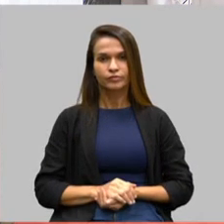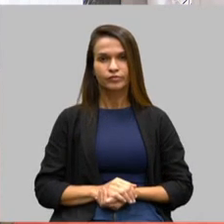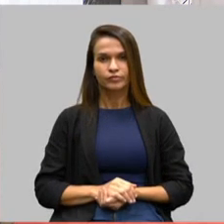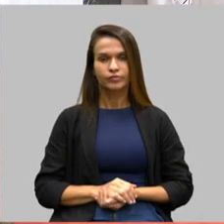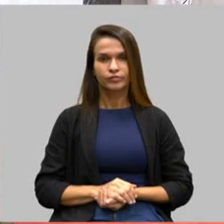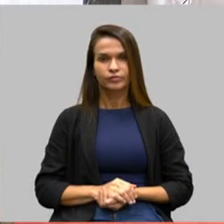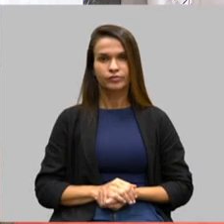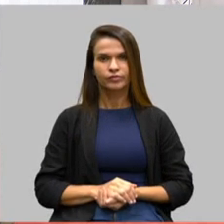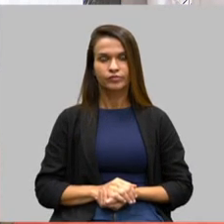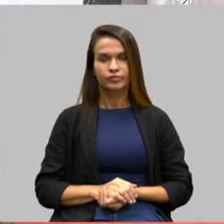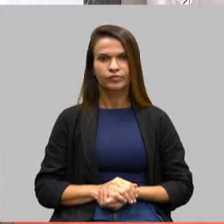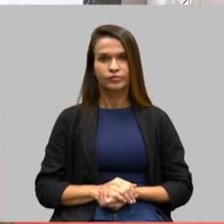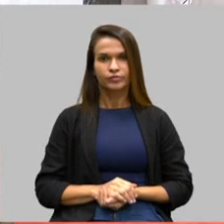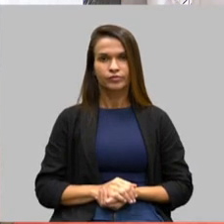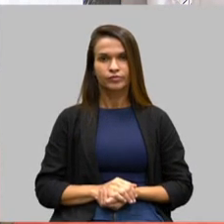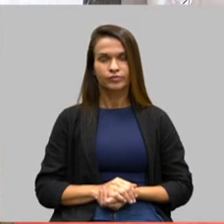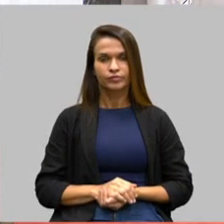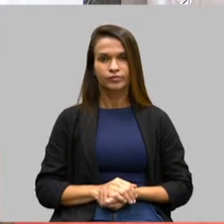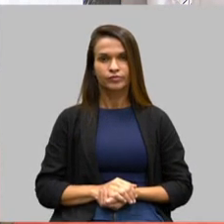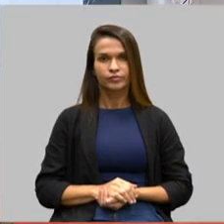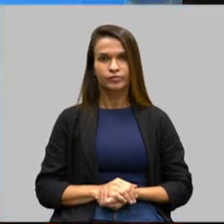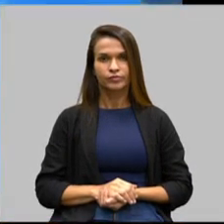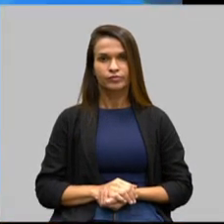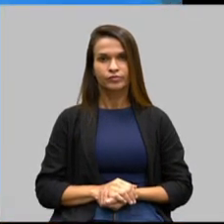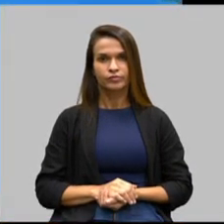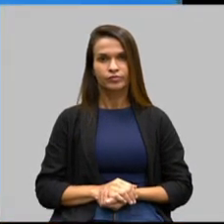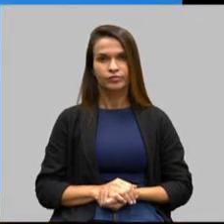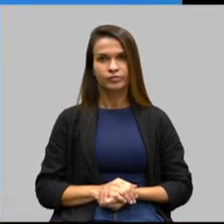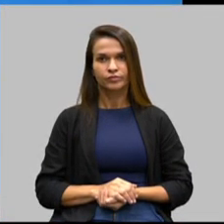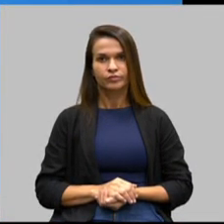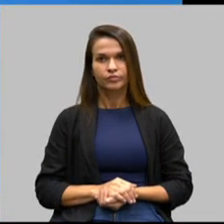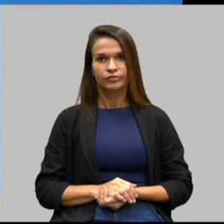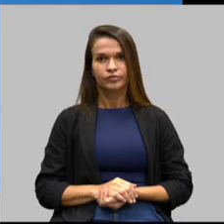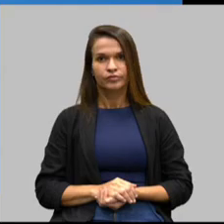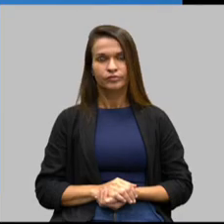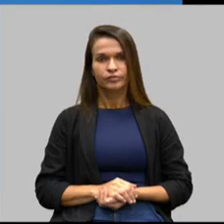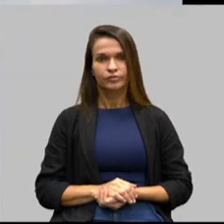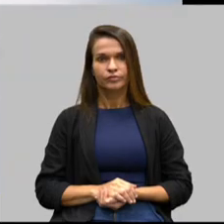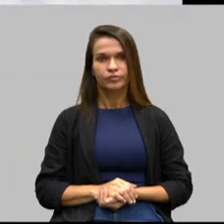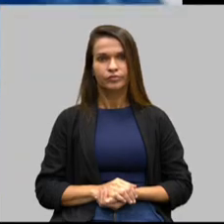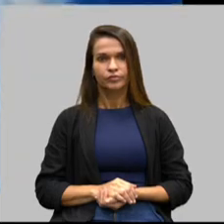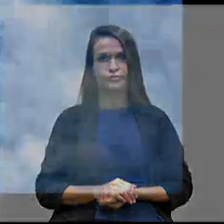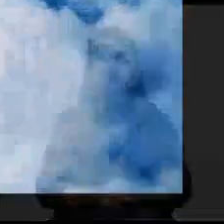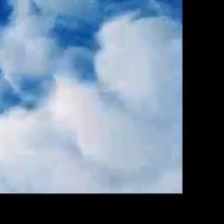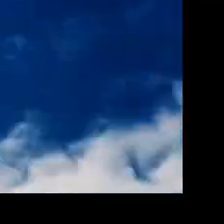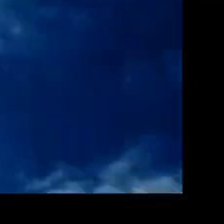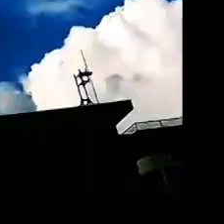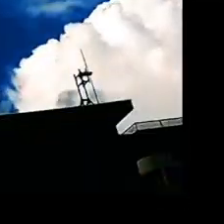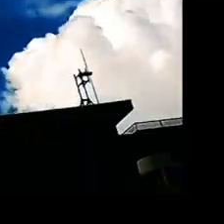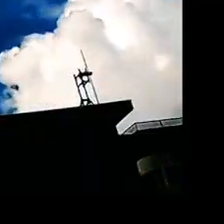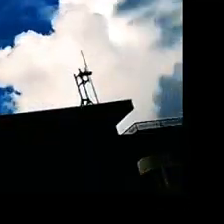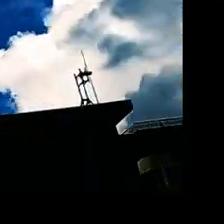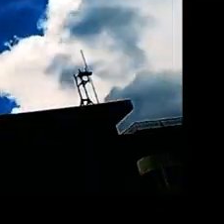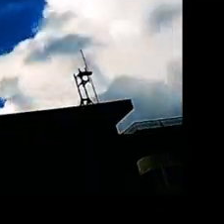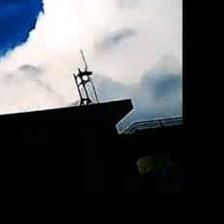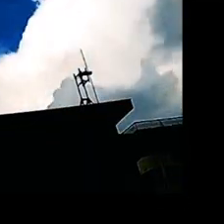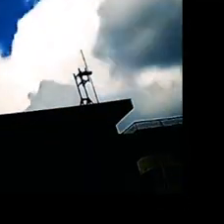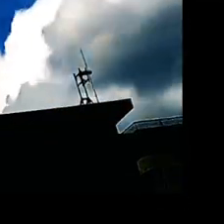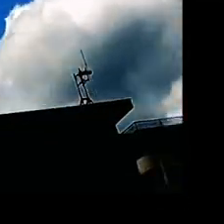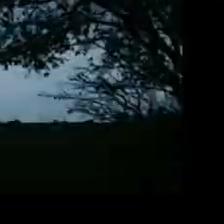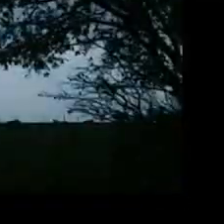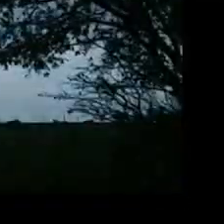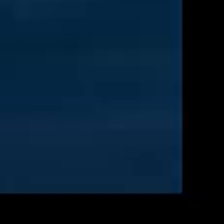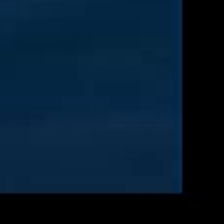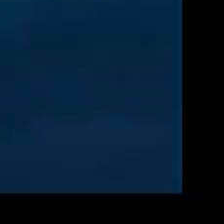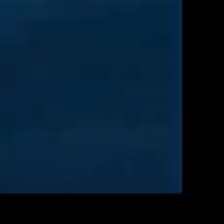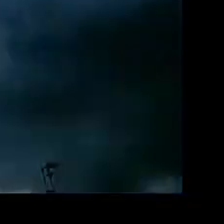Uma onda de calor. BH registrou a maior temperatura da história. O Instituto Nacional de Meteorologia lançou dois novos alertas para forte chuva. Ventos que